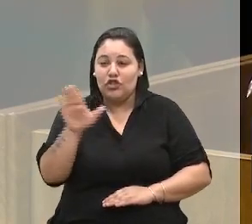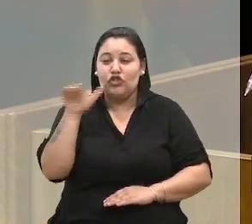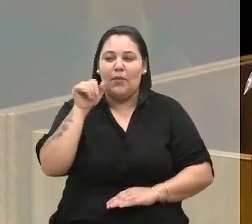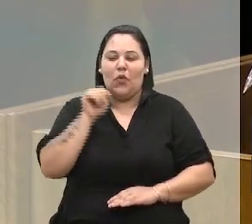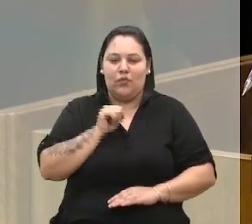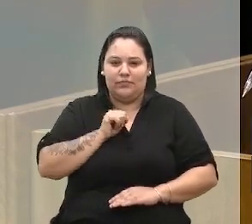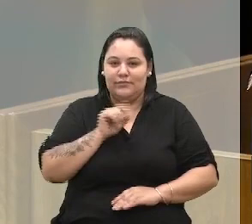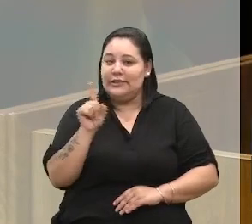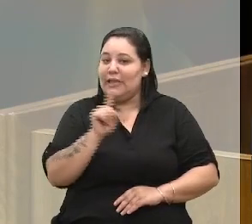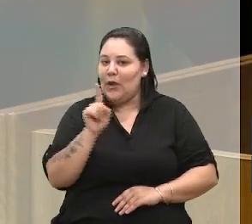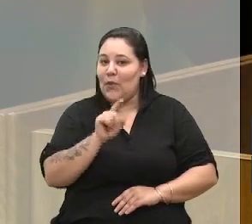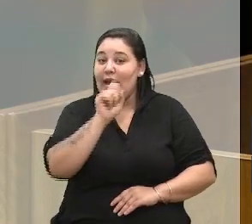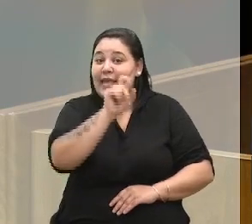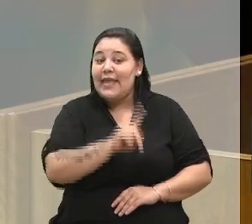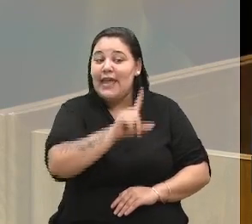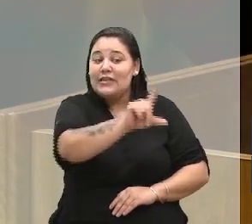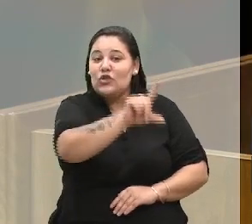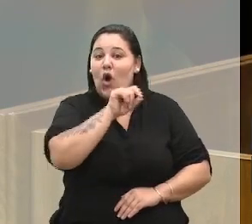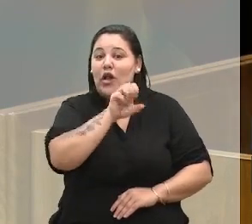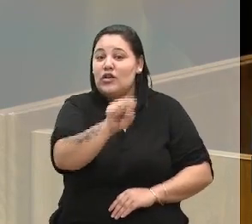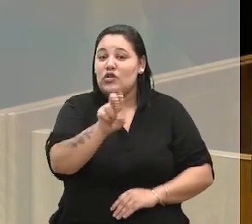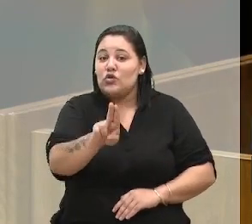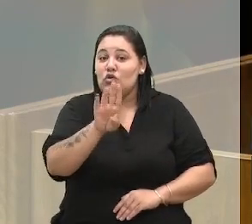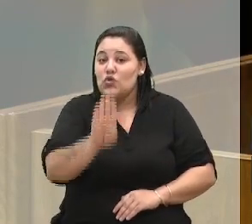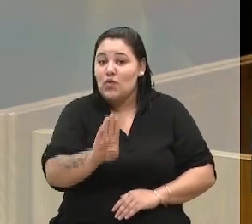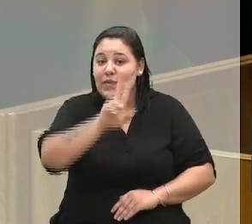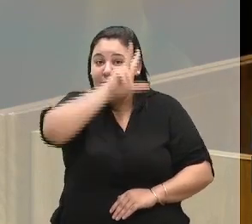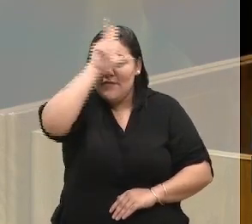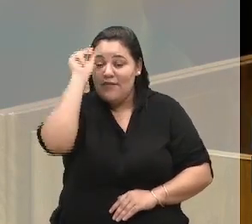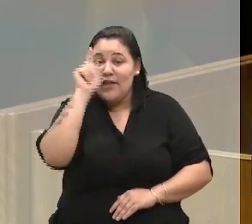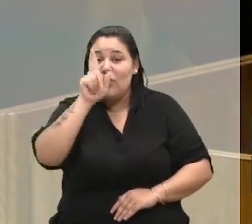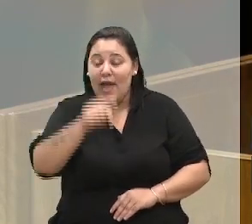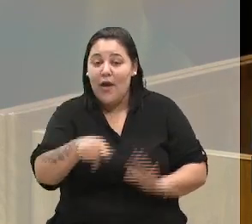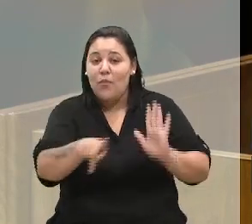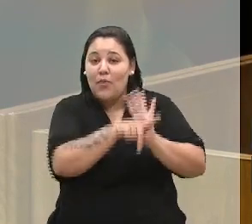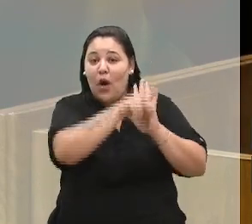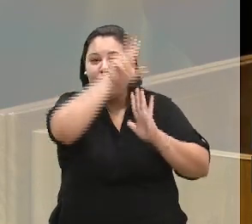prefeito. É o prefeito quem nomeia.